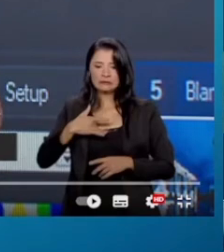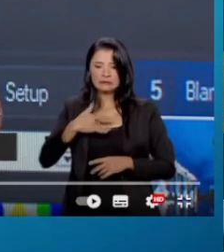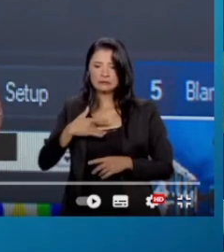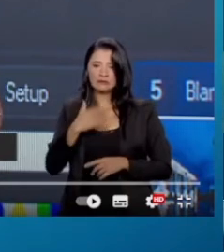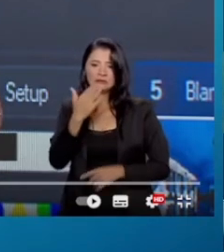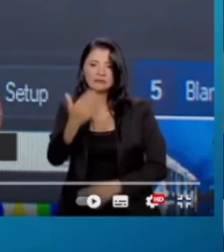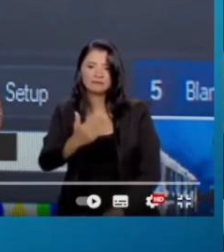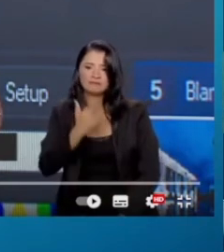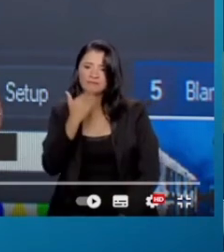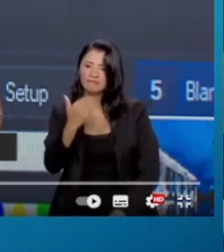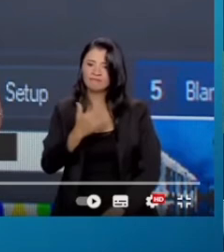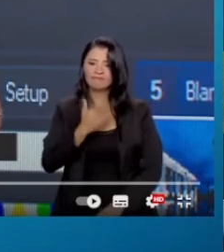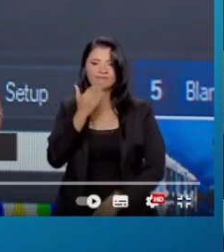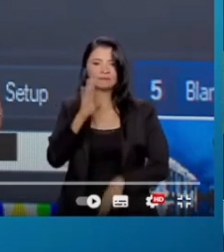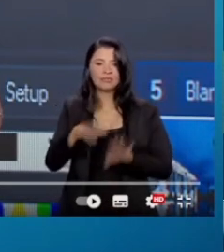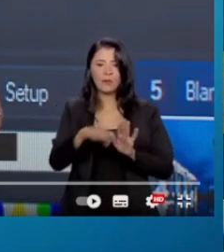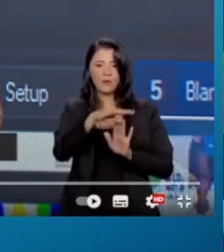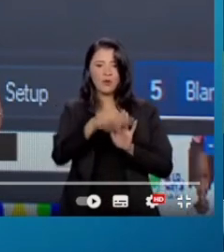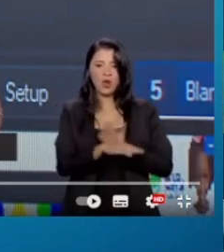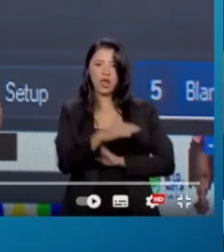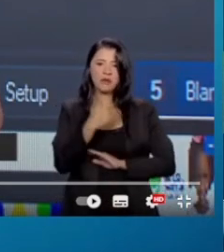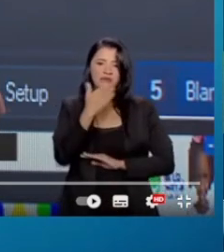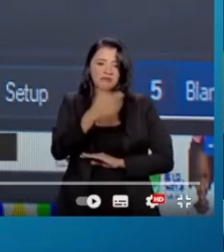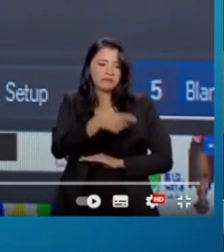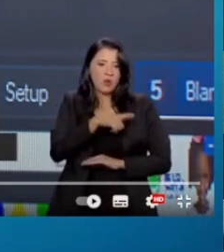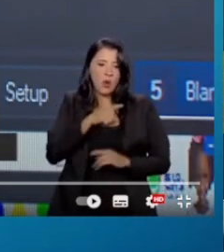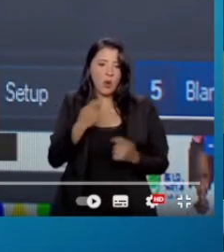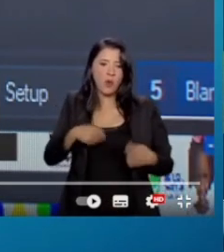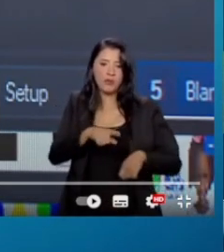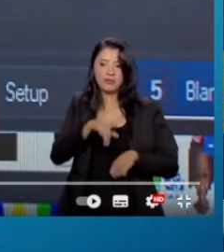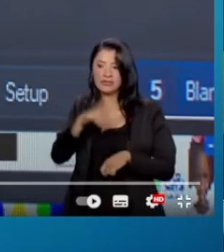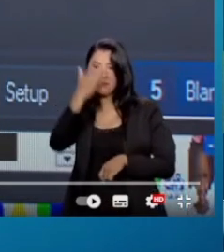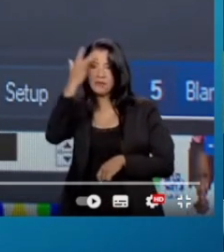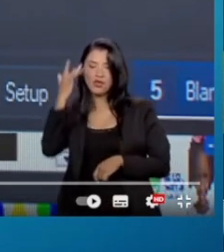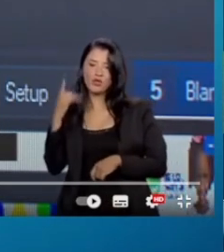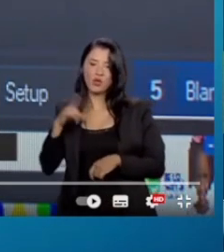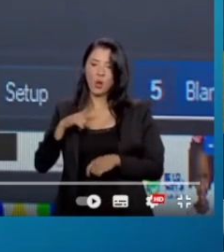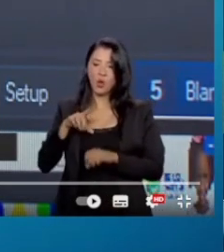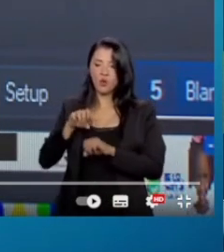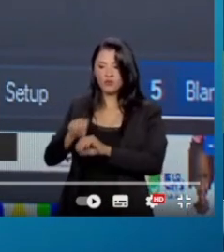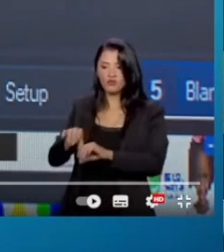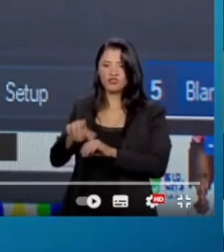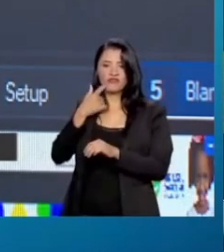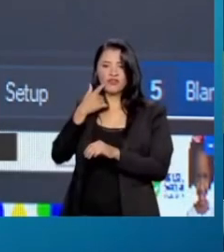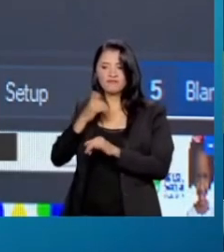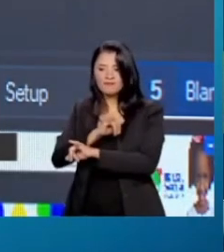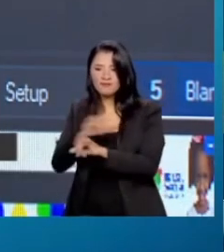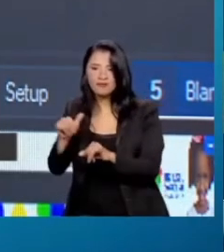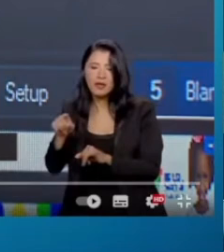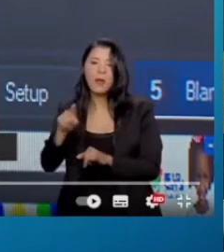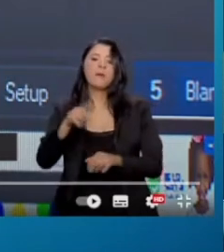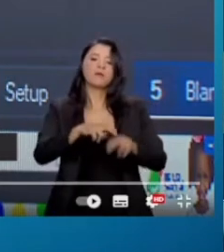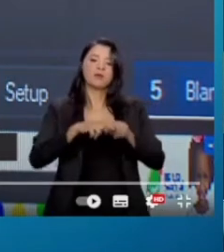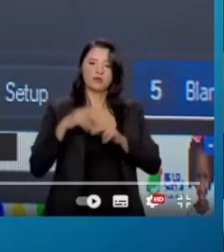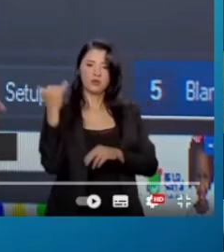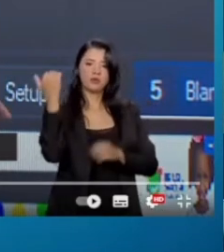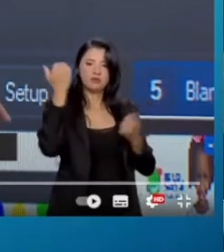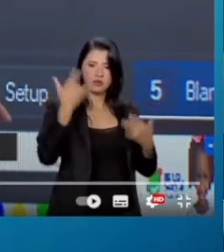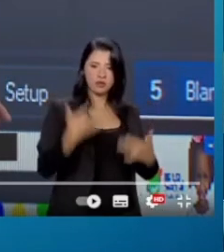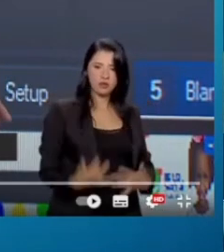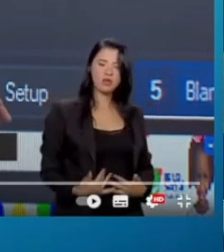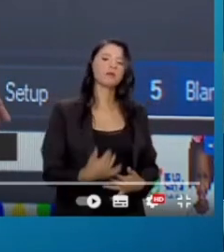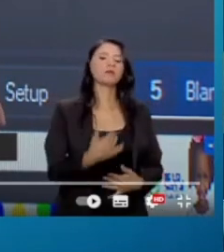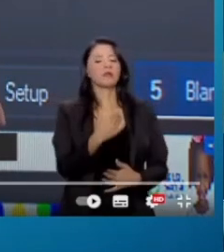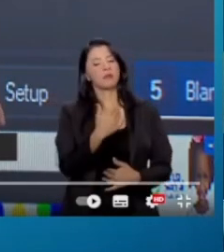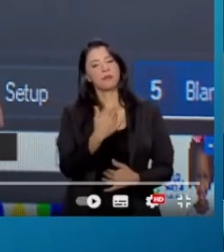lá, ó. Programas, muitas vezes, não valem a pena se as pessoas não estiverem educadas. por isso que eu disse para a ministra Nívia... Presta